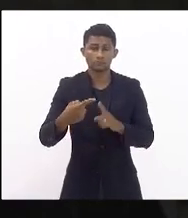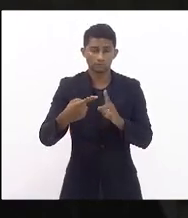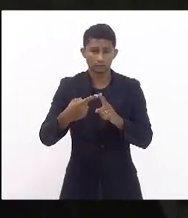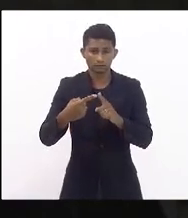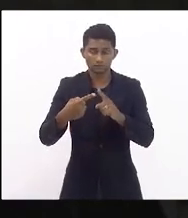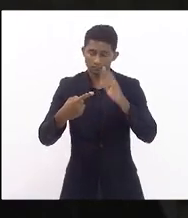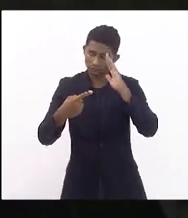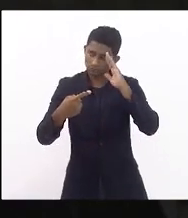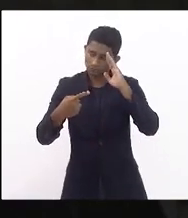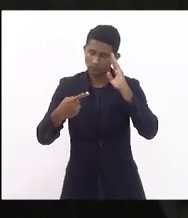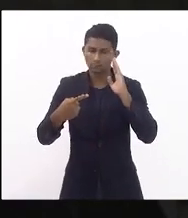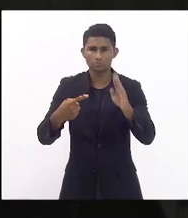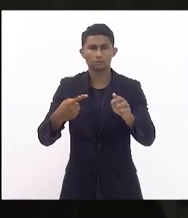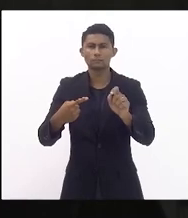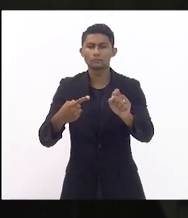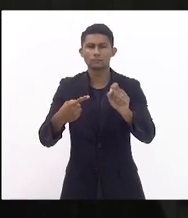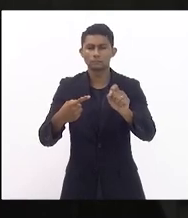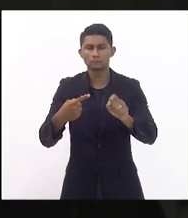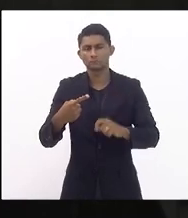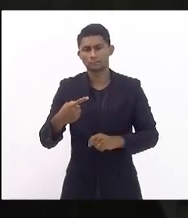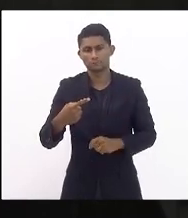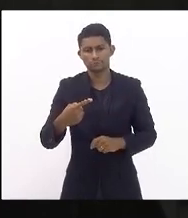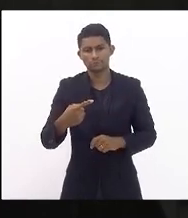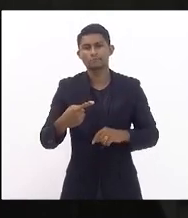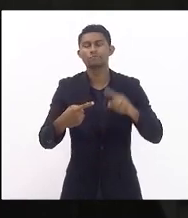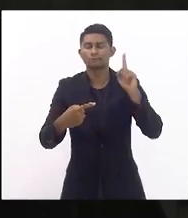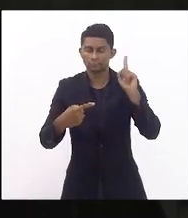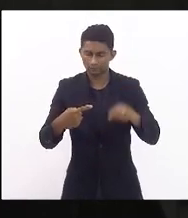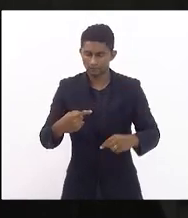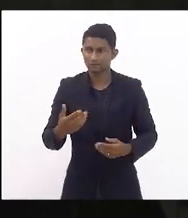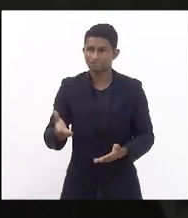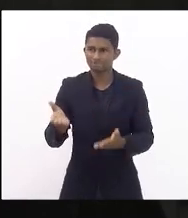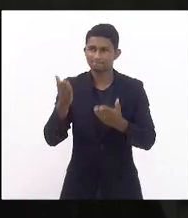numa sequência menor. Essa guerra vil,